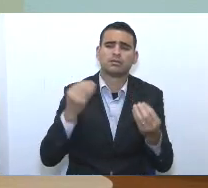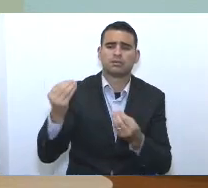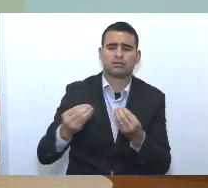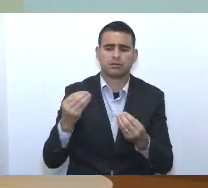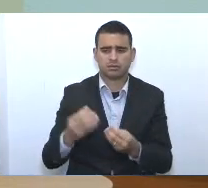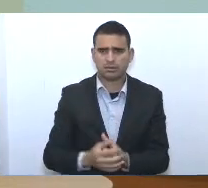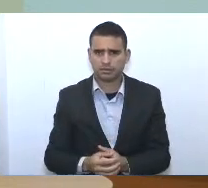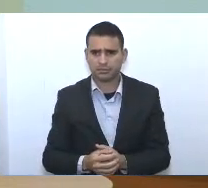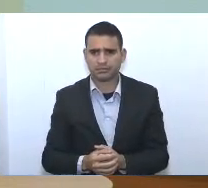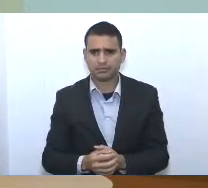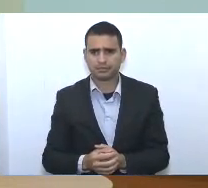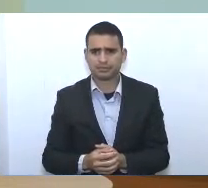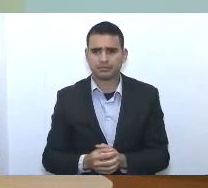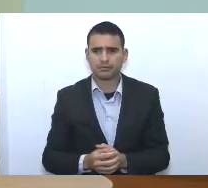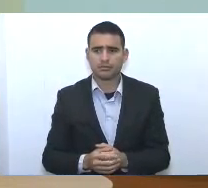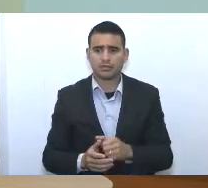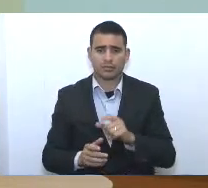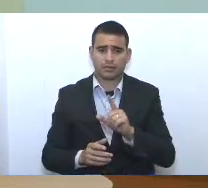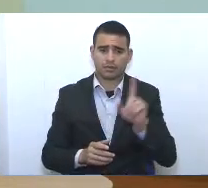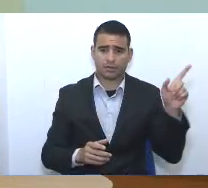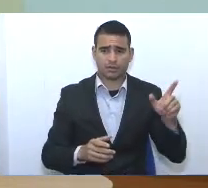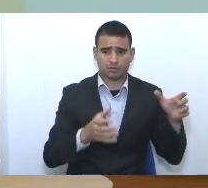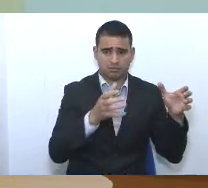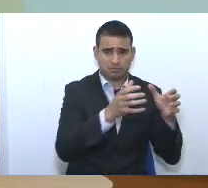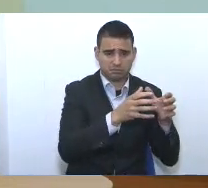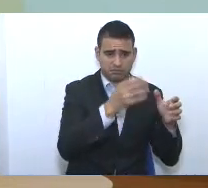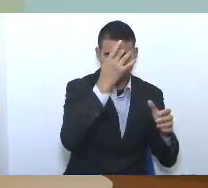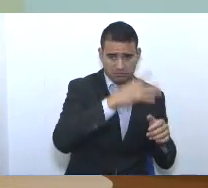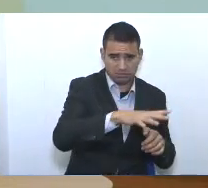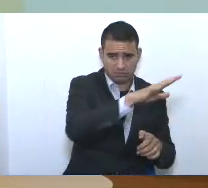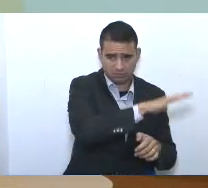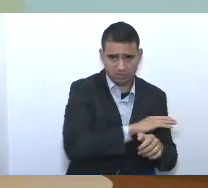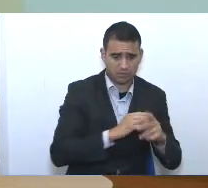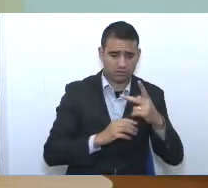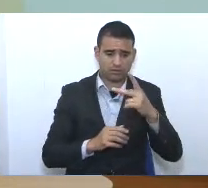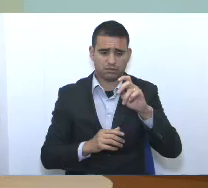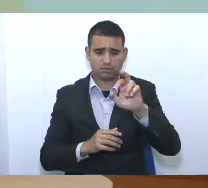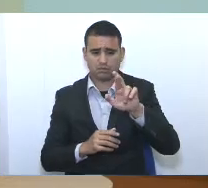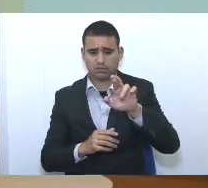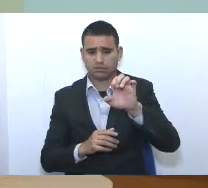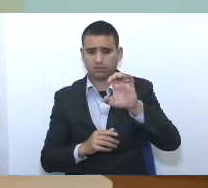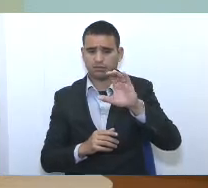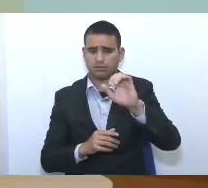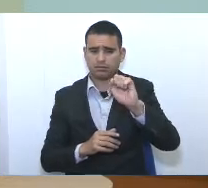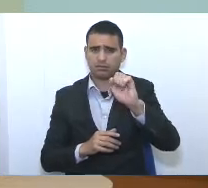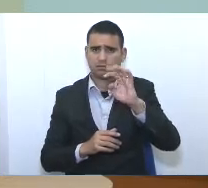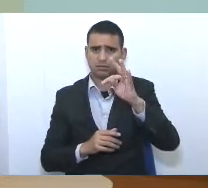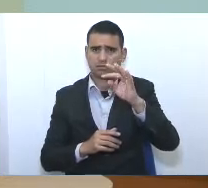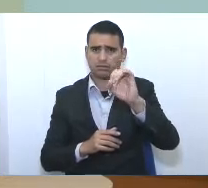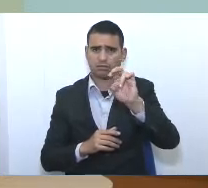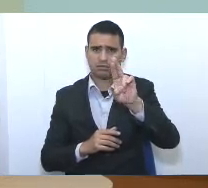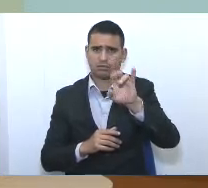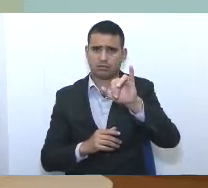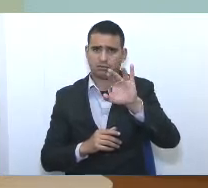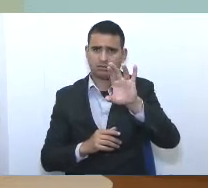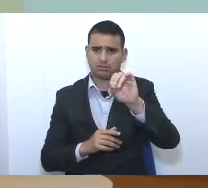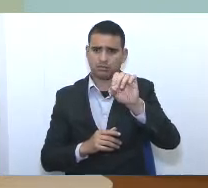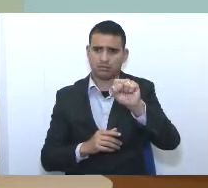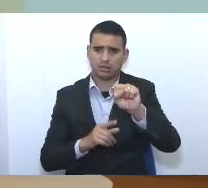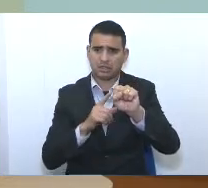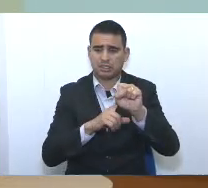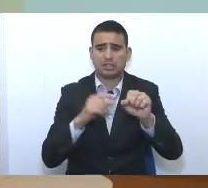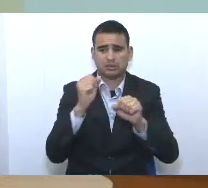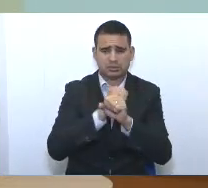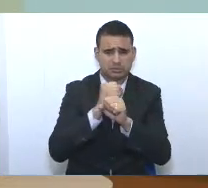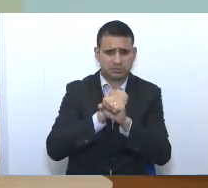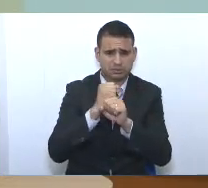altos valores, eles estão atrasados há muitos anos. Eu tenho no meu escritório situação que